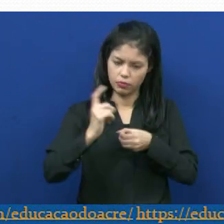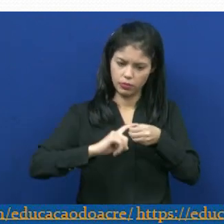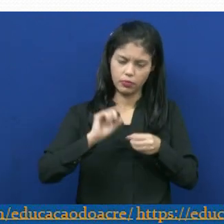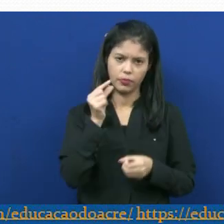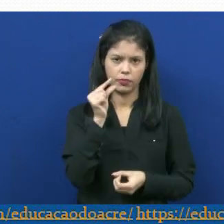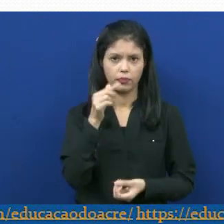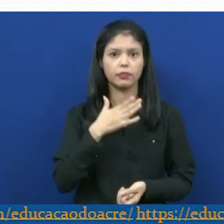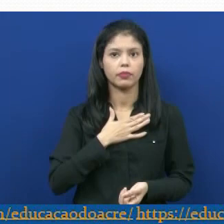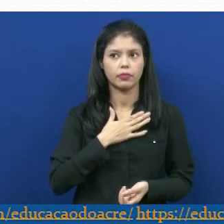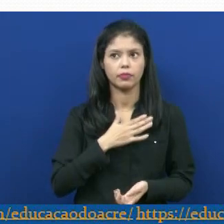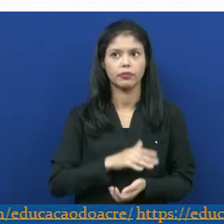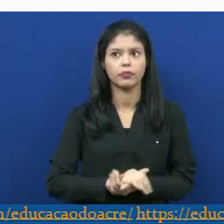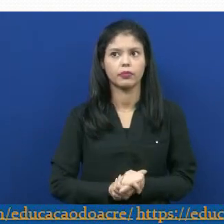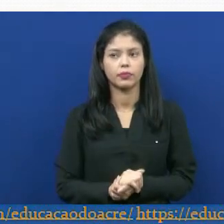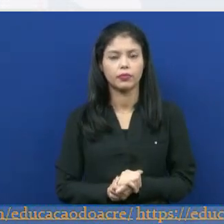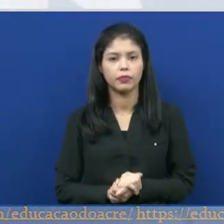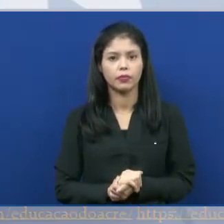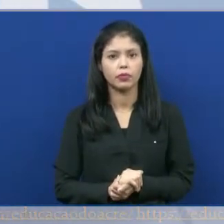aqui comigo.